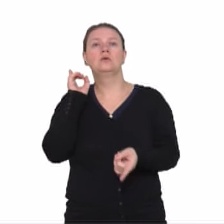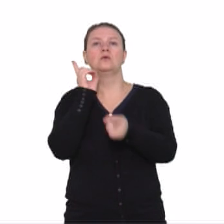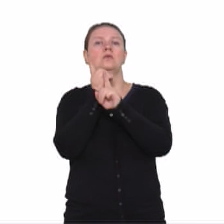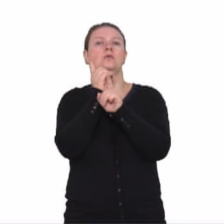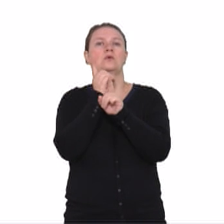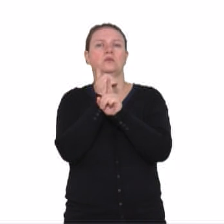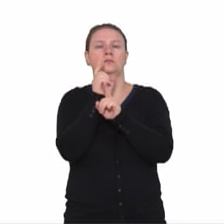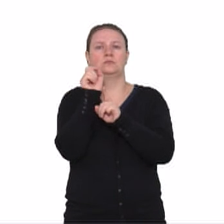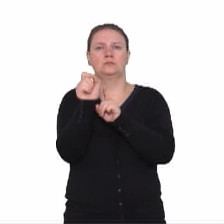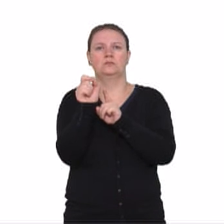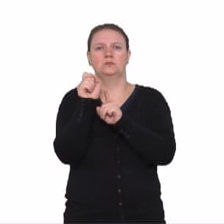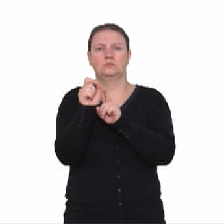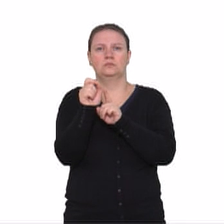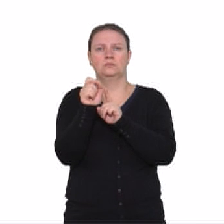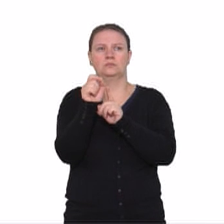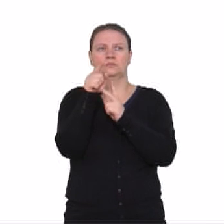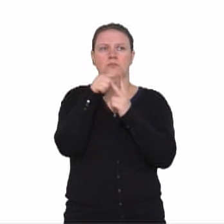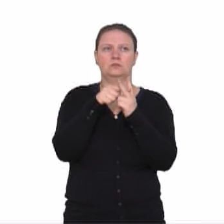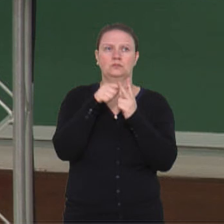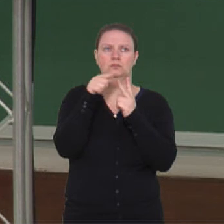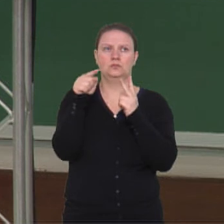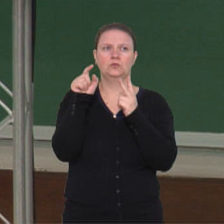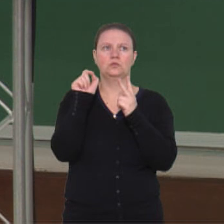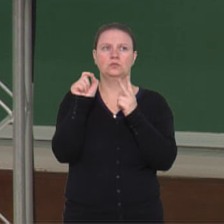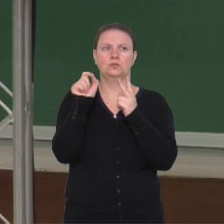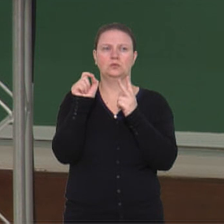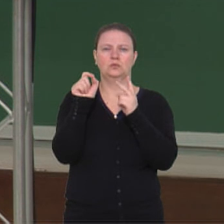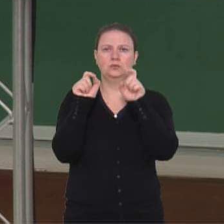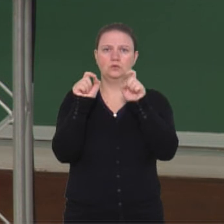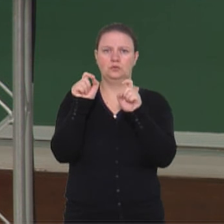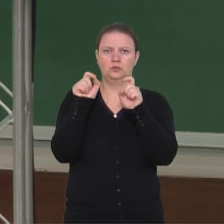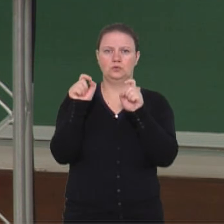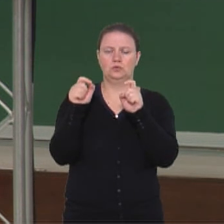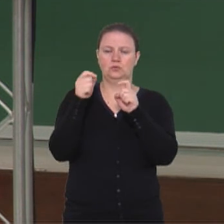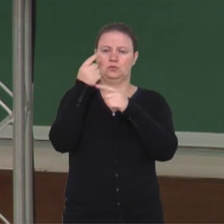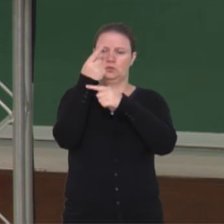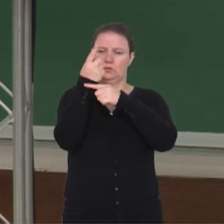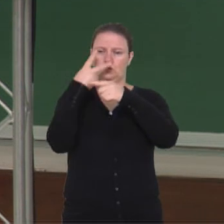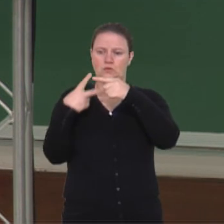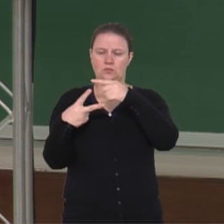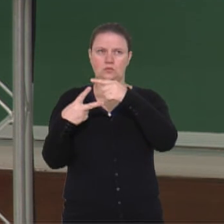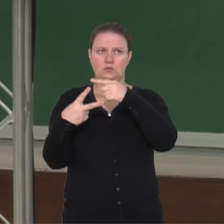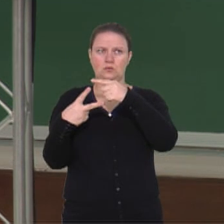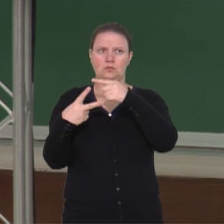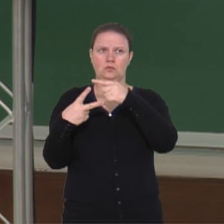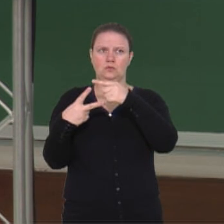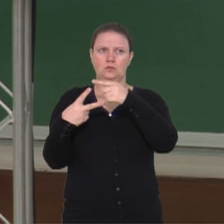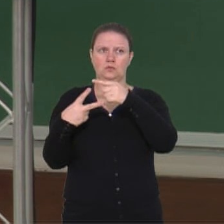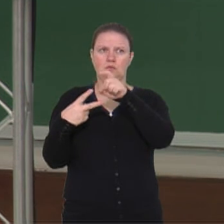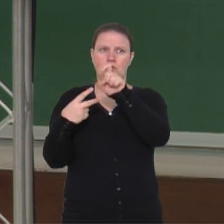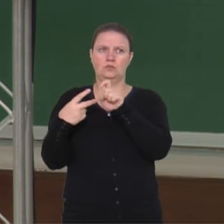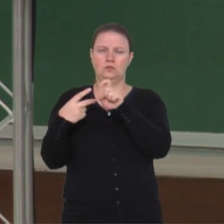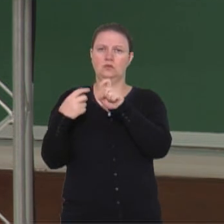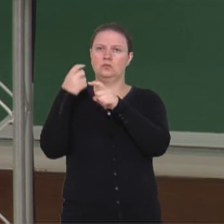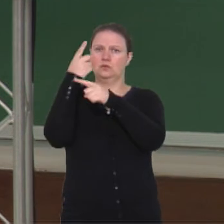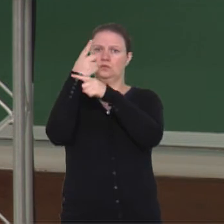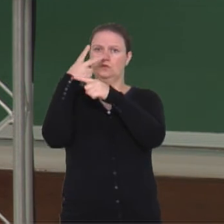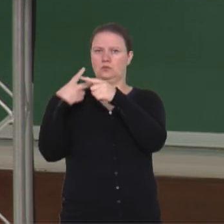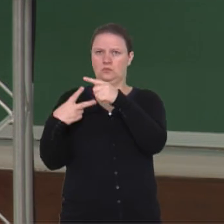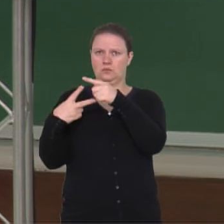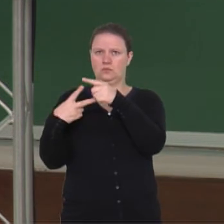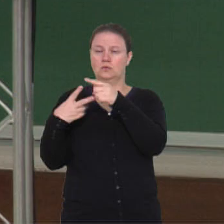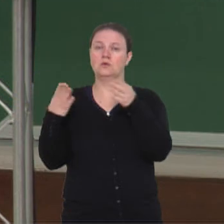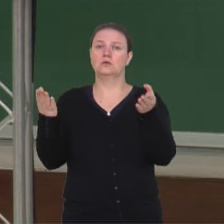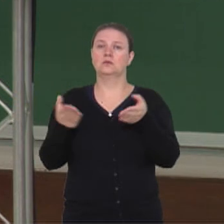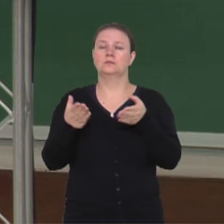teremos raiz x1, meio, raiz x2, meio. Logo, o produto